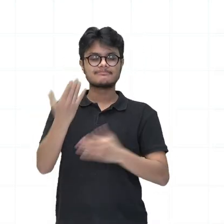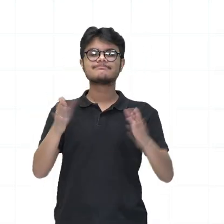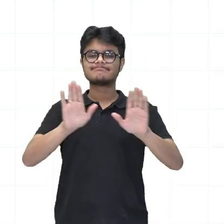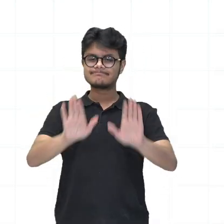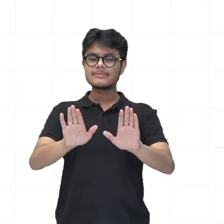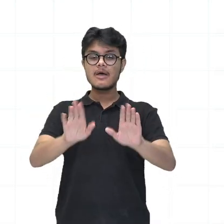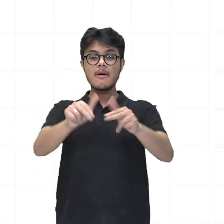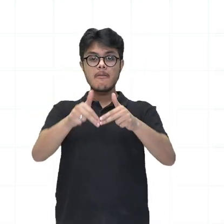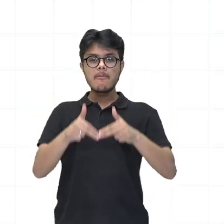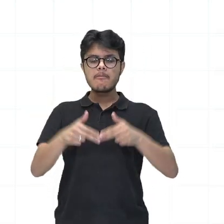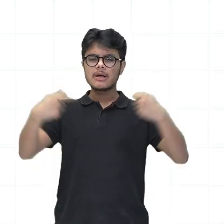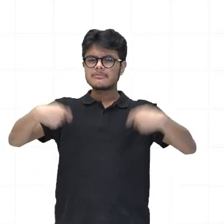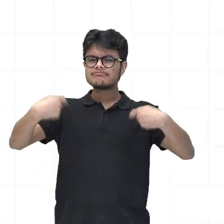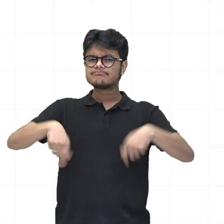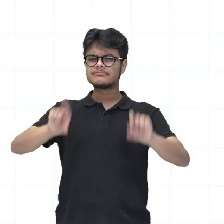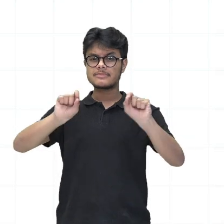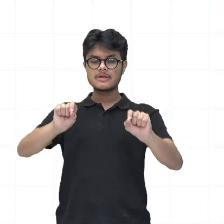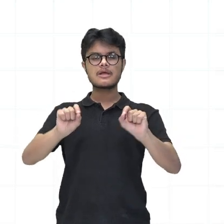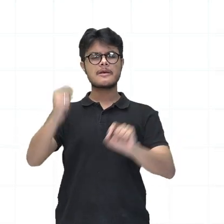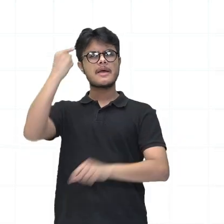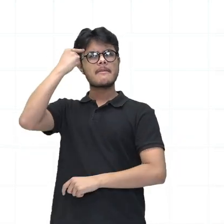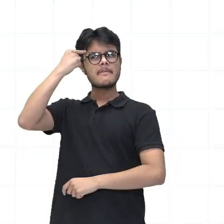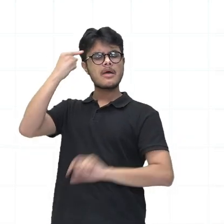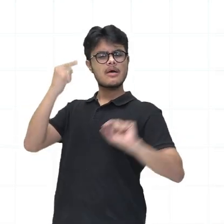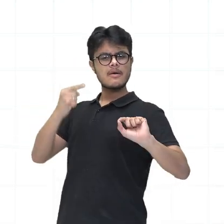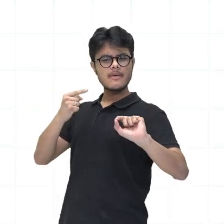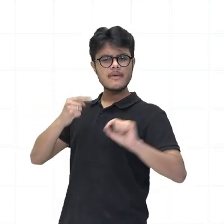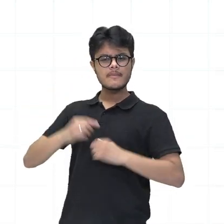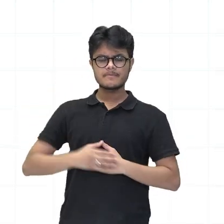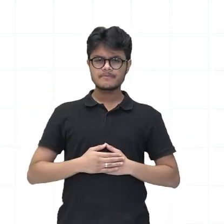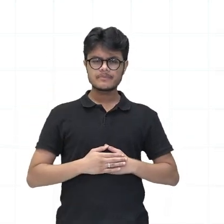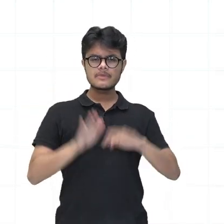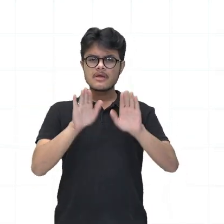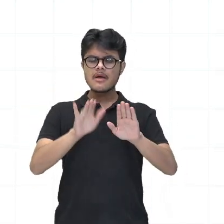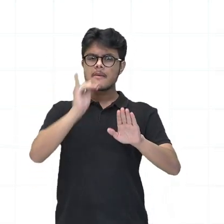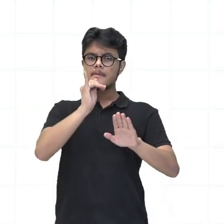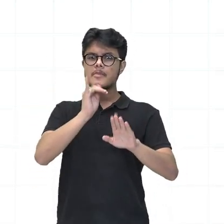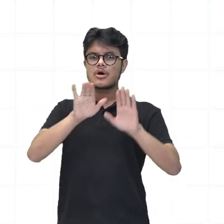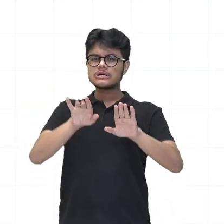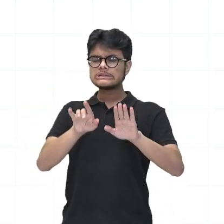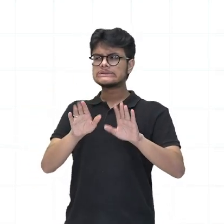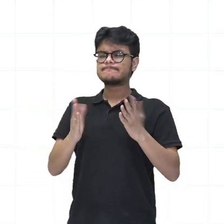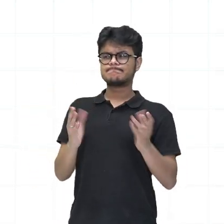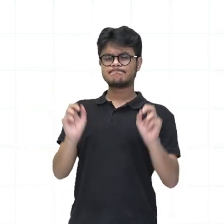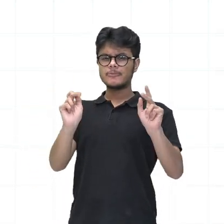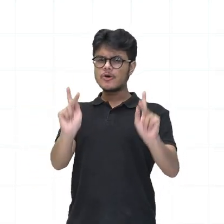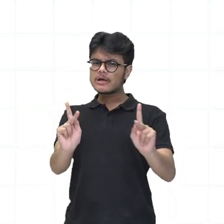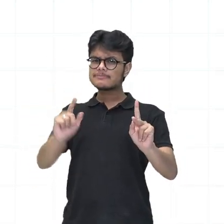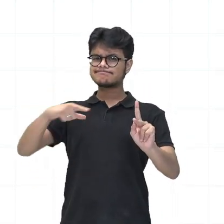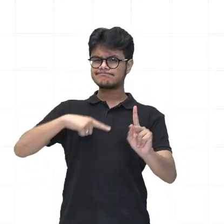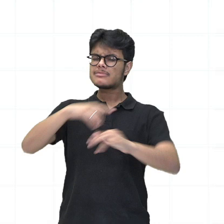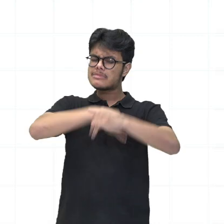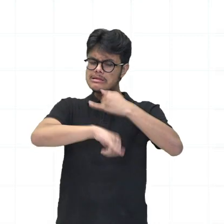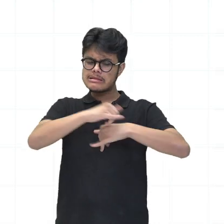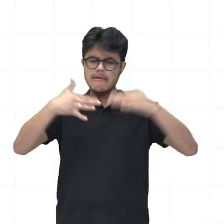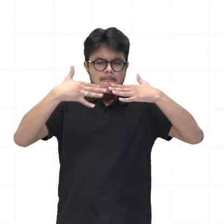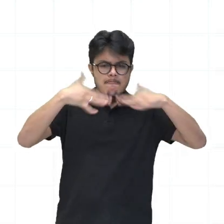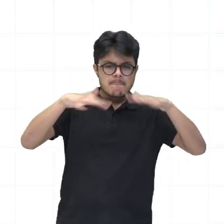gente precisa ter uma ideia que uma hora esses combustíveis eles